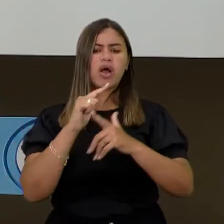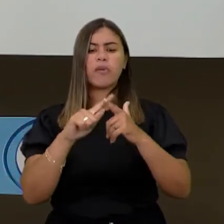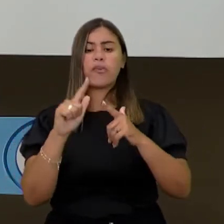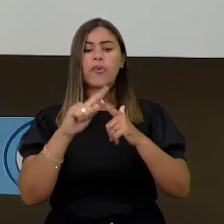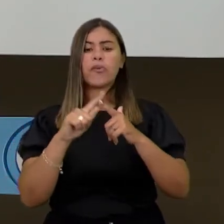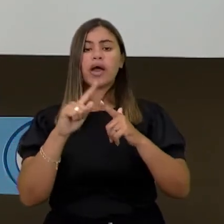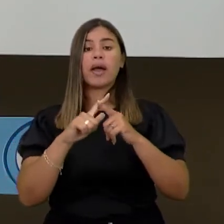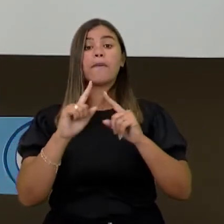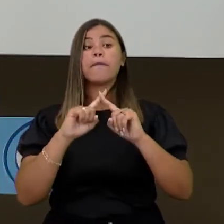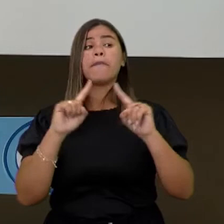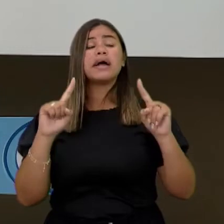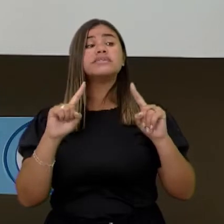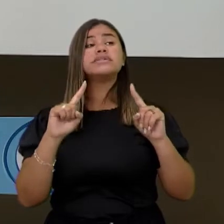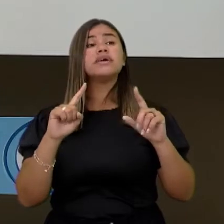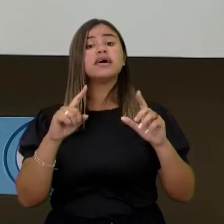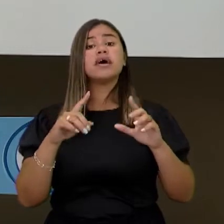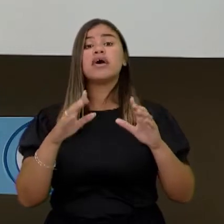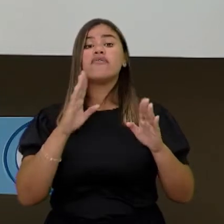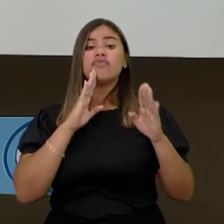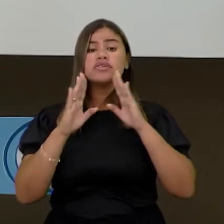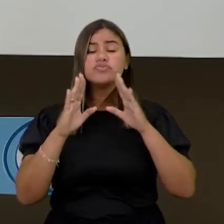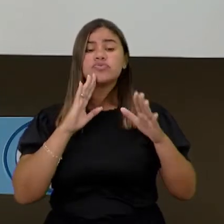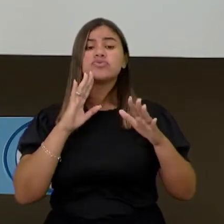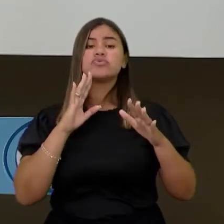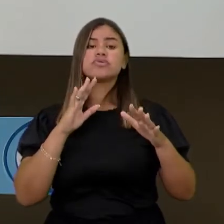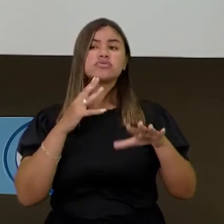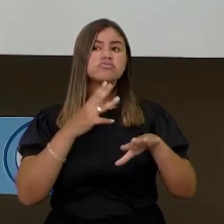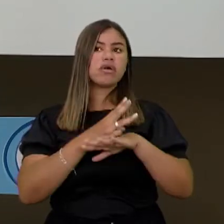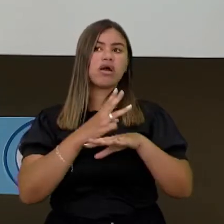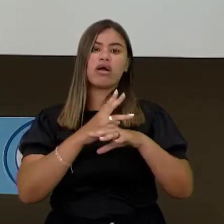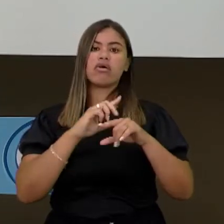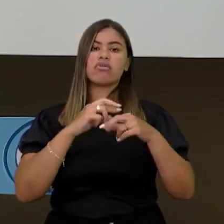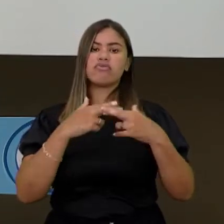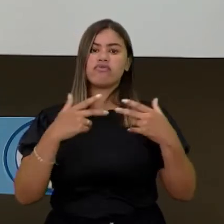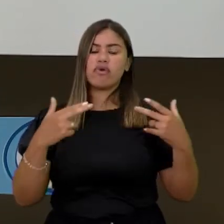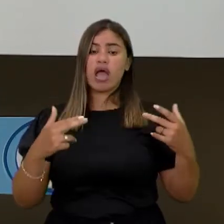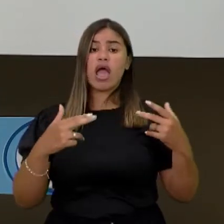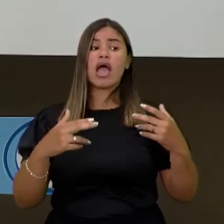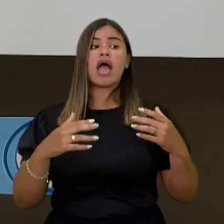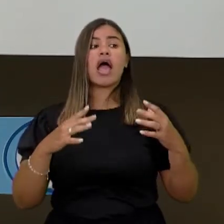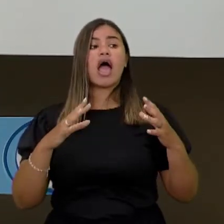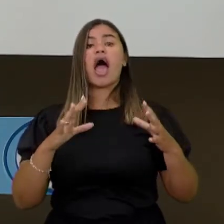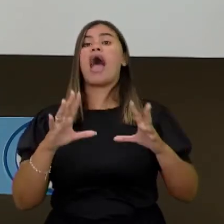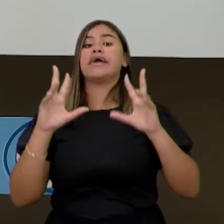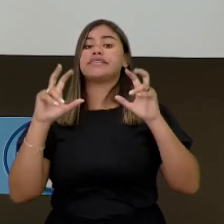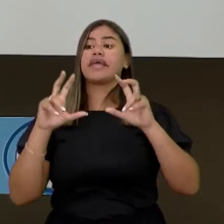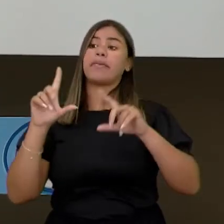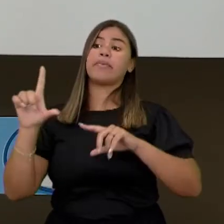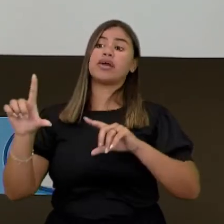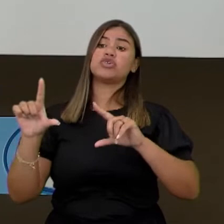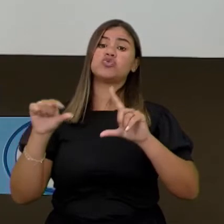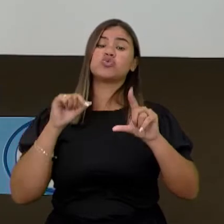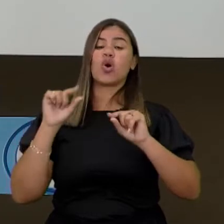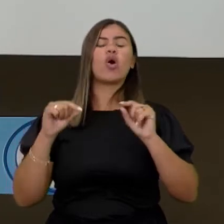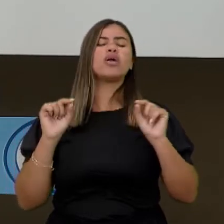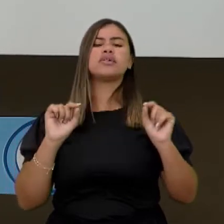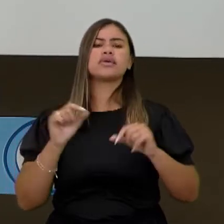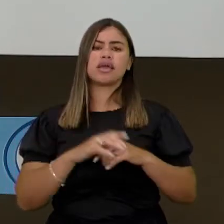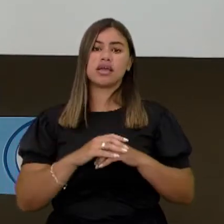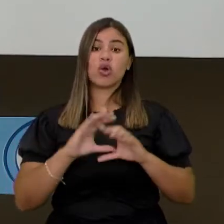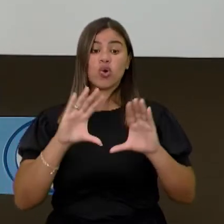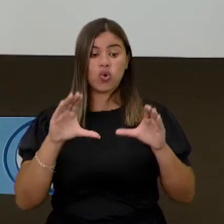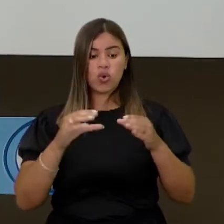escolhe essa pauta? Quem é que escolhe que a rua esburacada é o assunto? Quem é que escolhe lá no